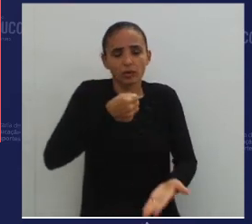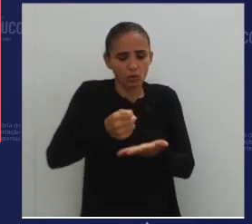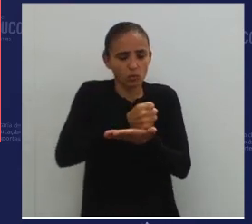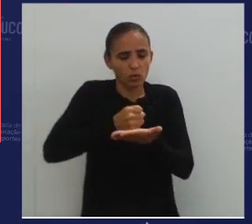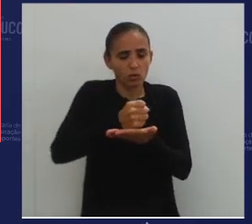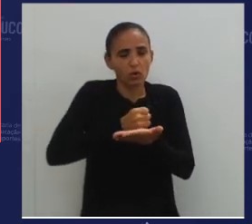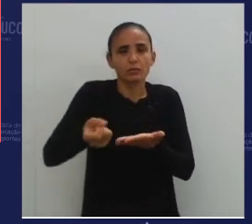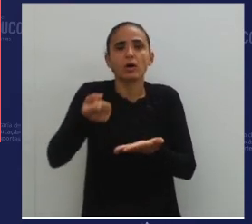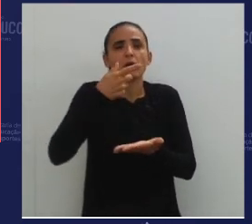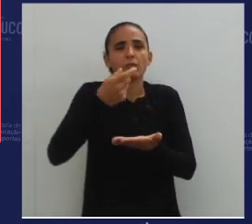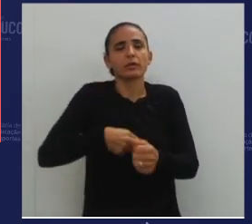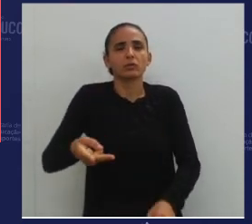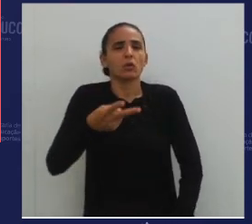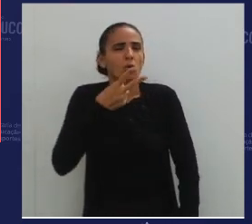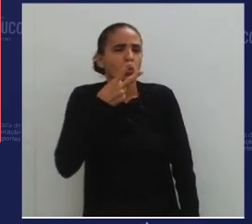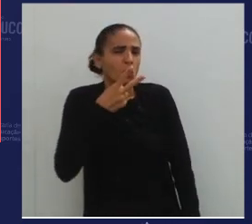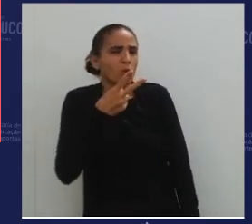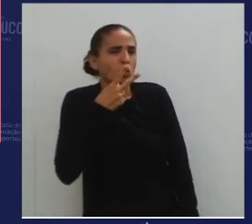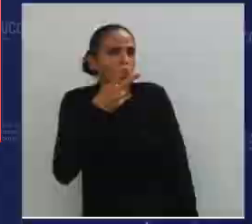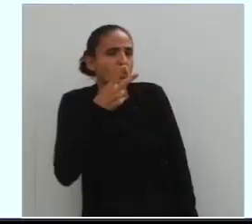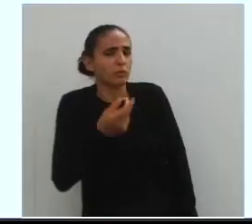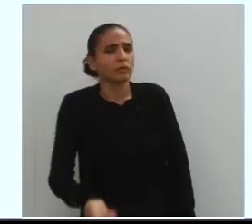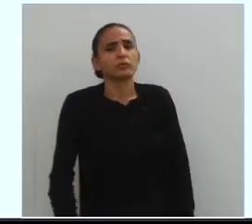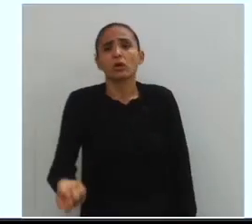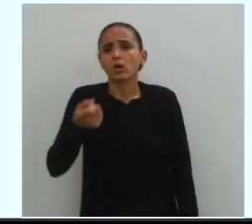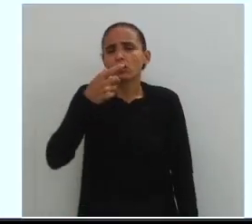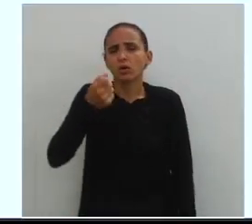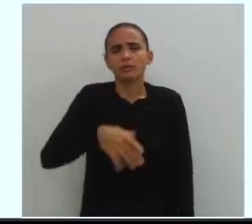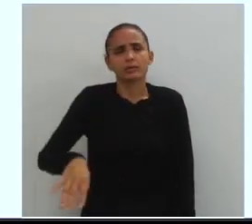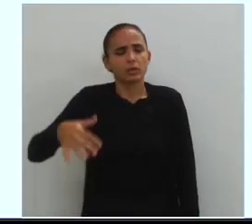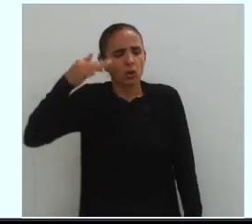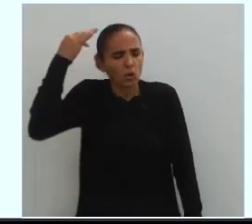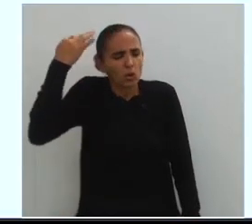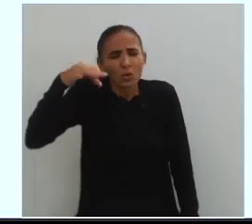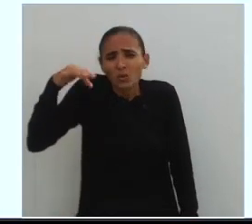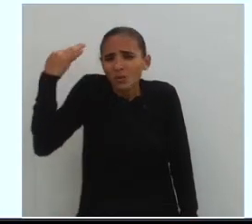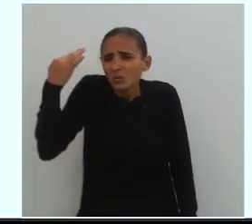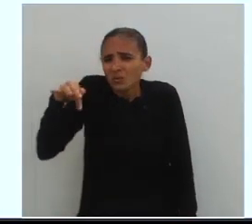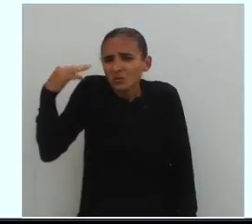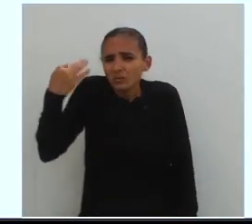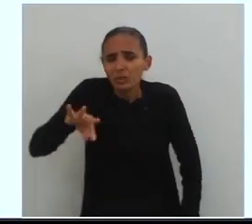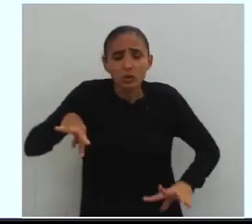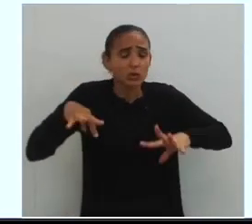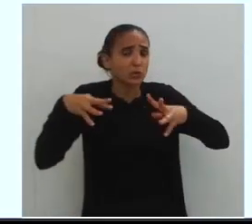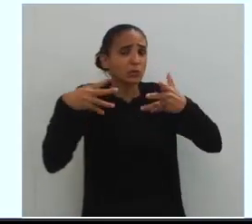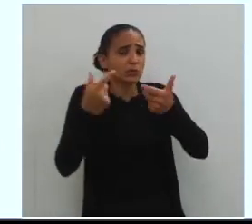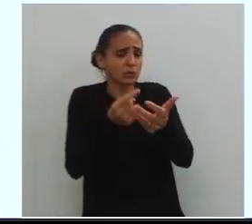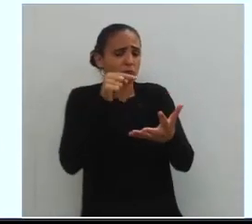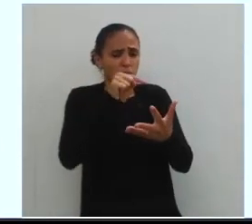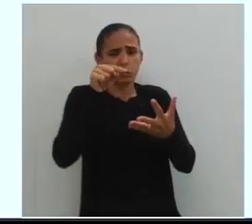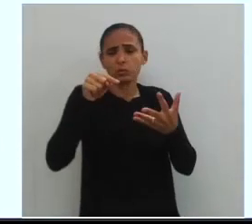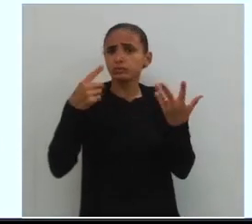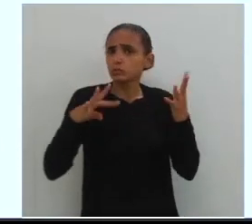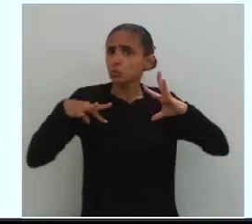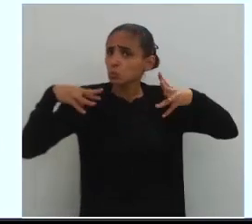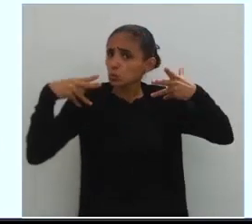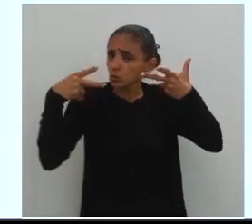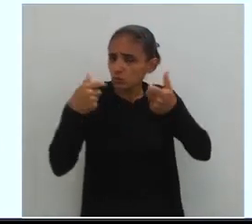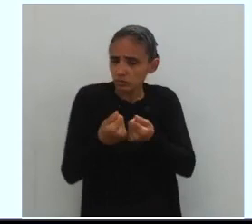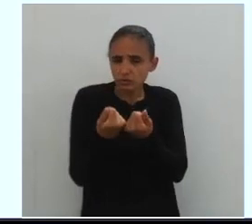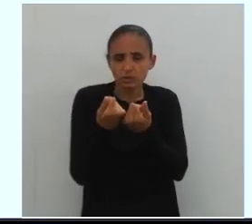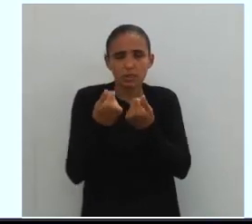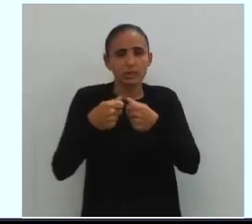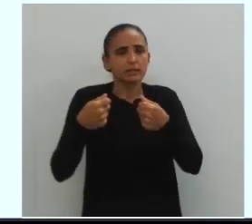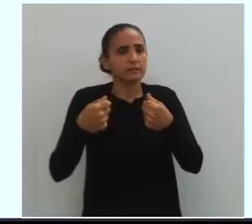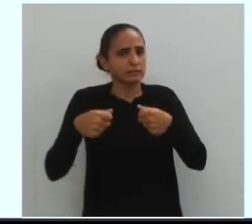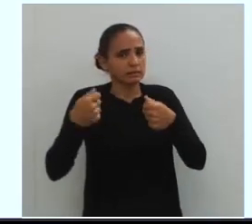na farmácia, cigarro, tem analgésicos, anti-inflamatórios. Todas essas drogas são